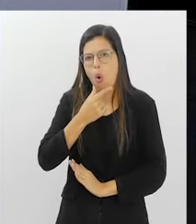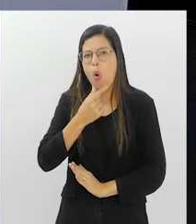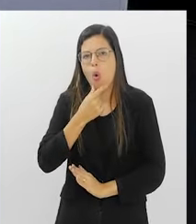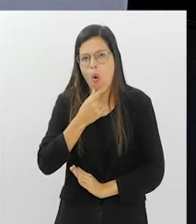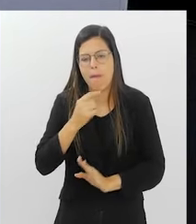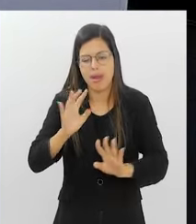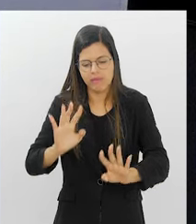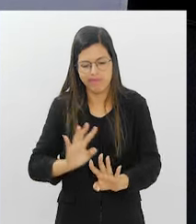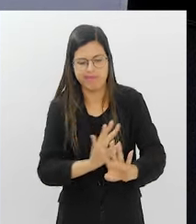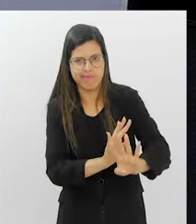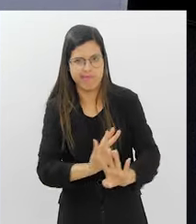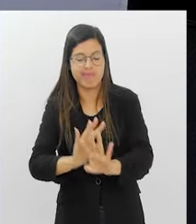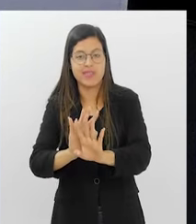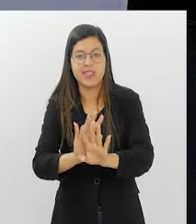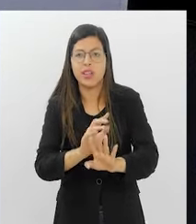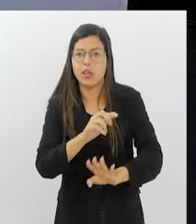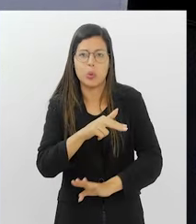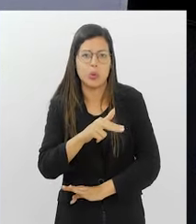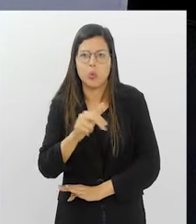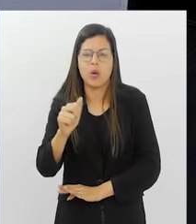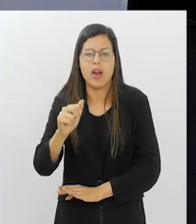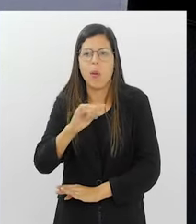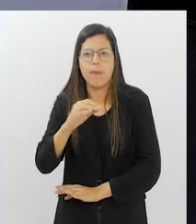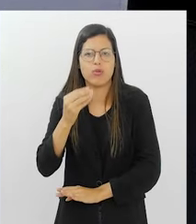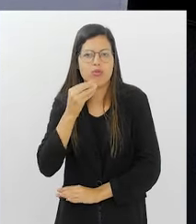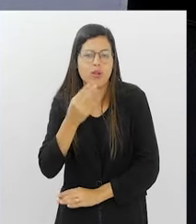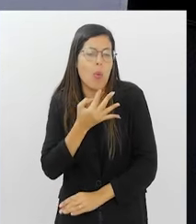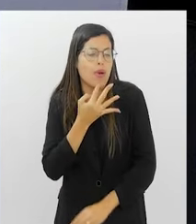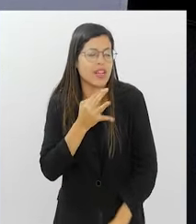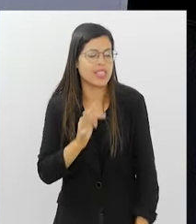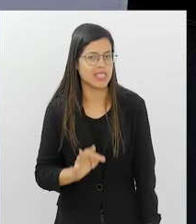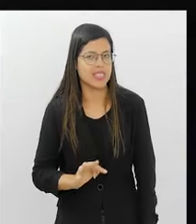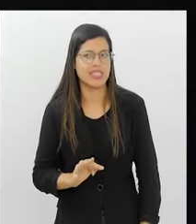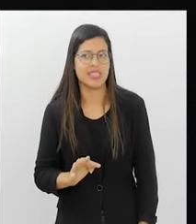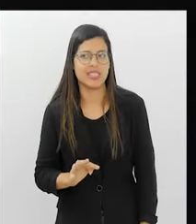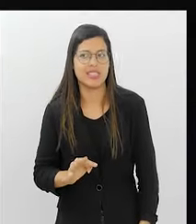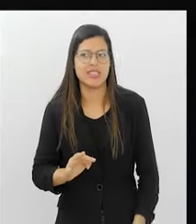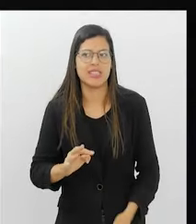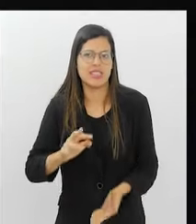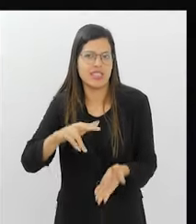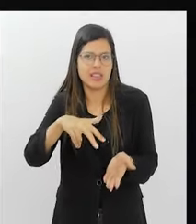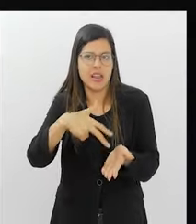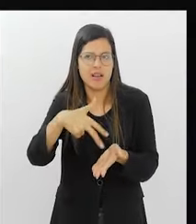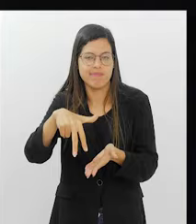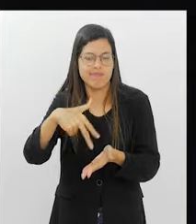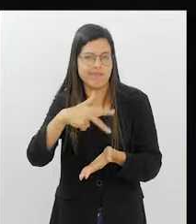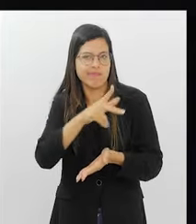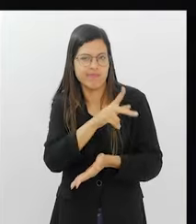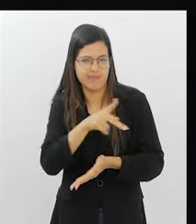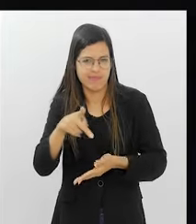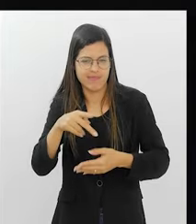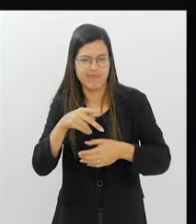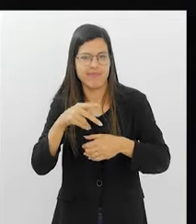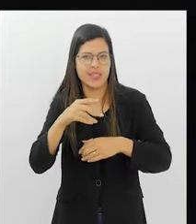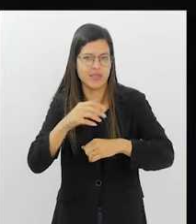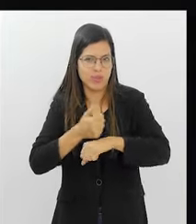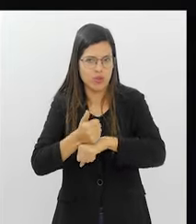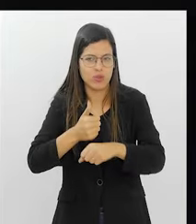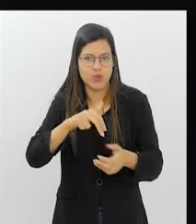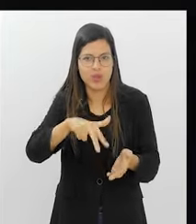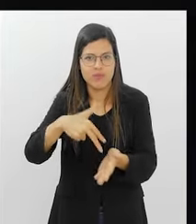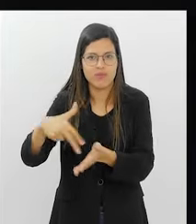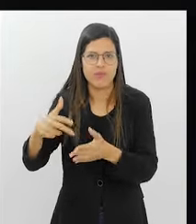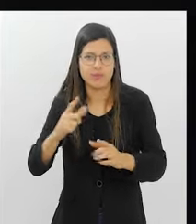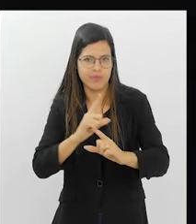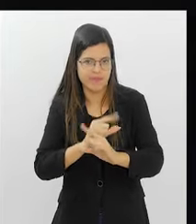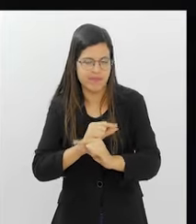né e nunca tive também oportunidade não conhecia eh a coreógrafa da comissão de frente da Beja e a flor